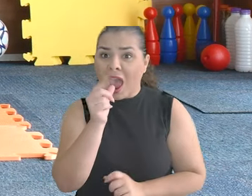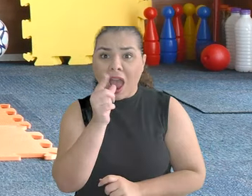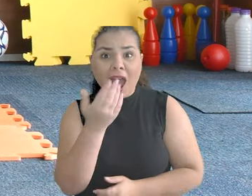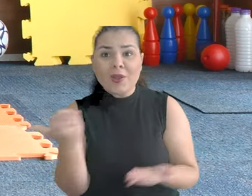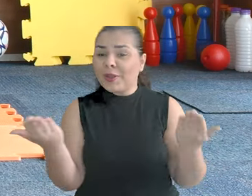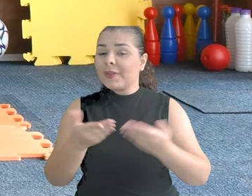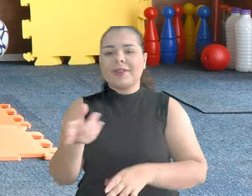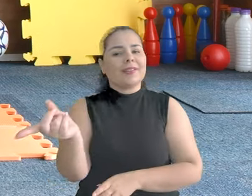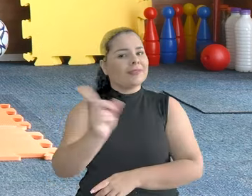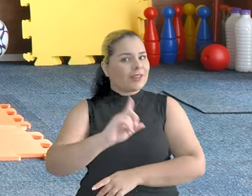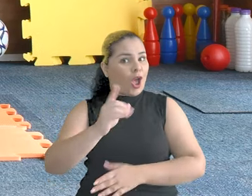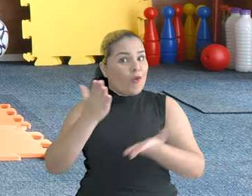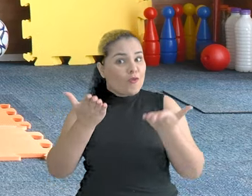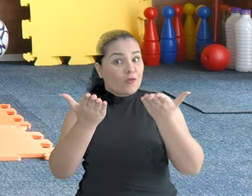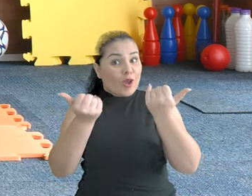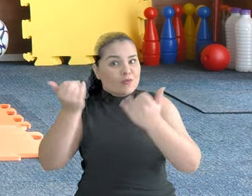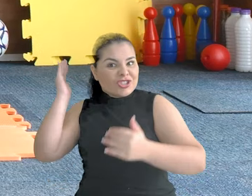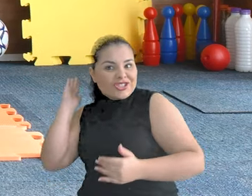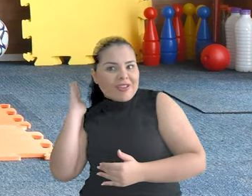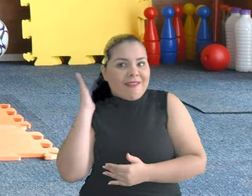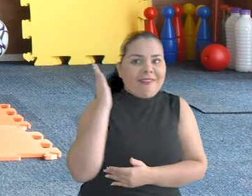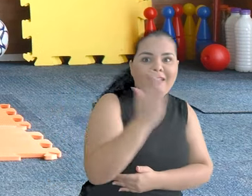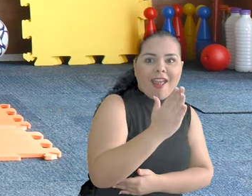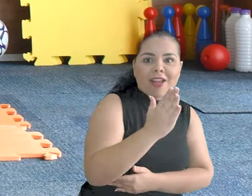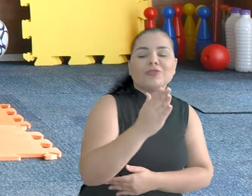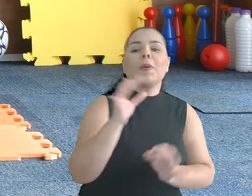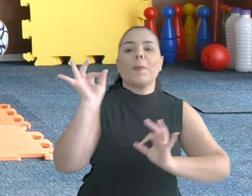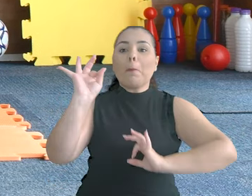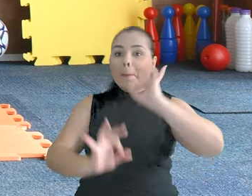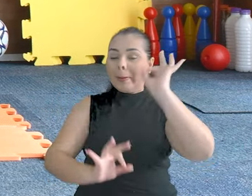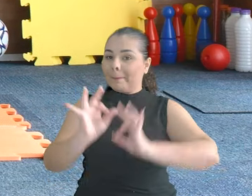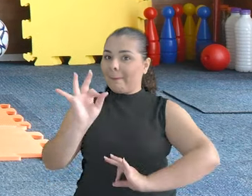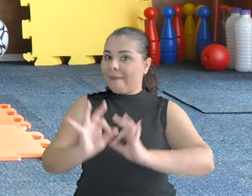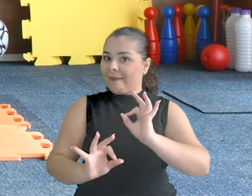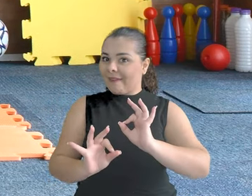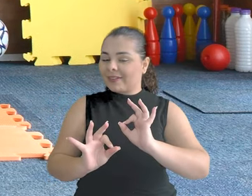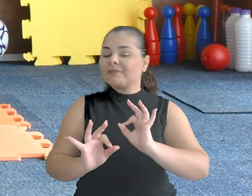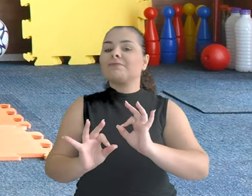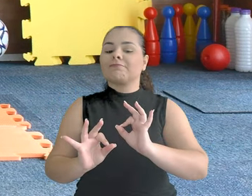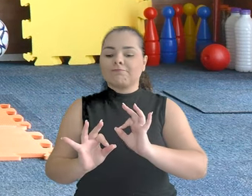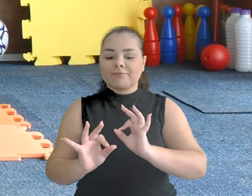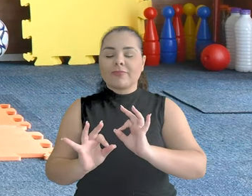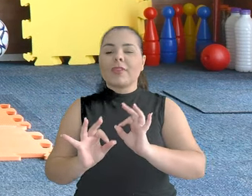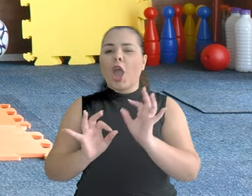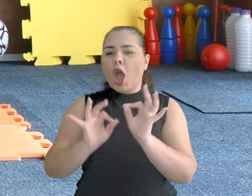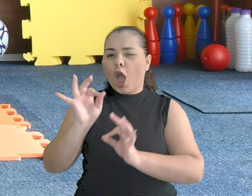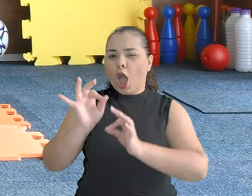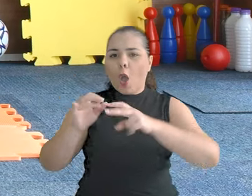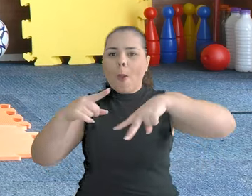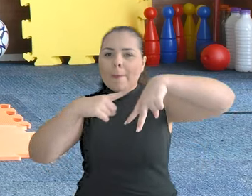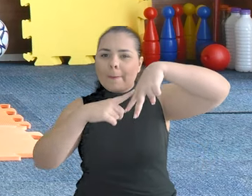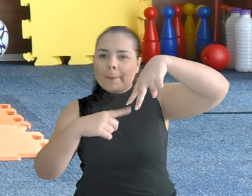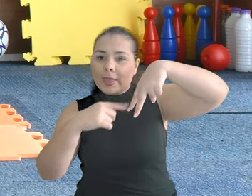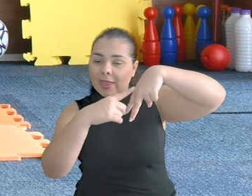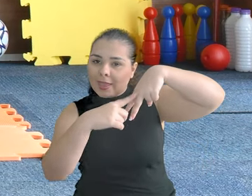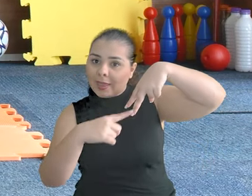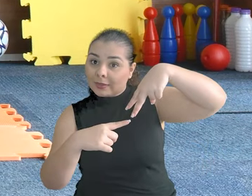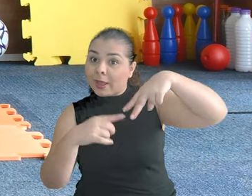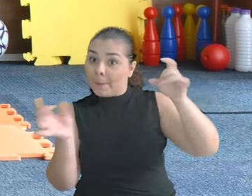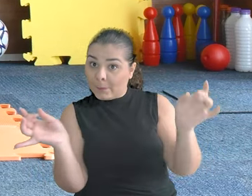agora aí pessoal direto se fosse Ona espero aqui na